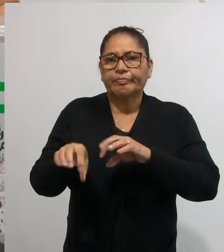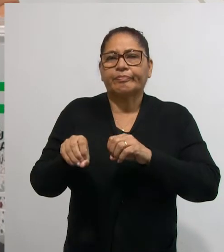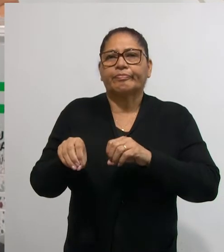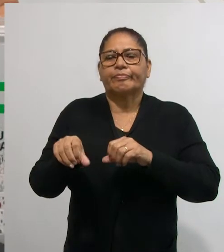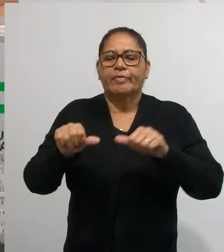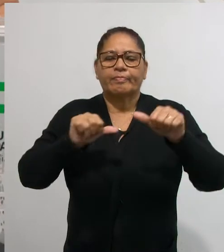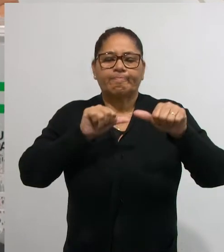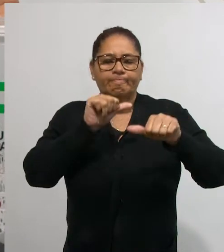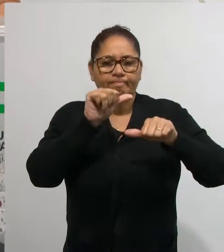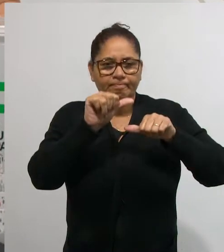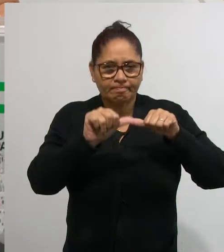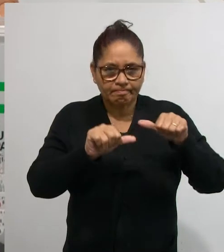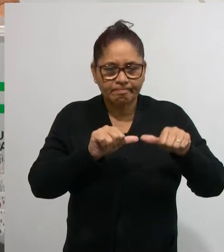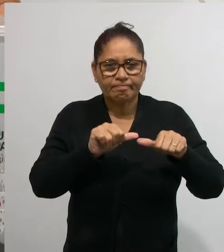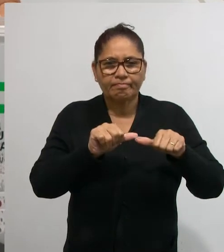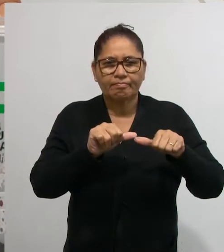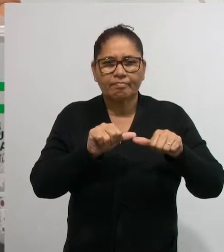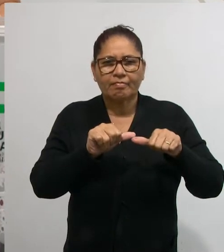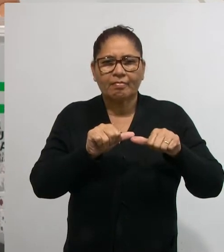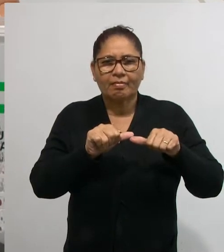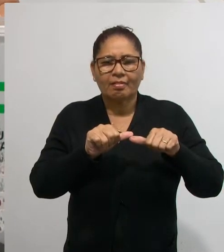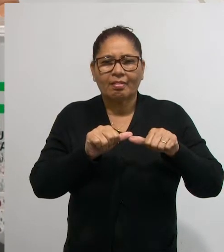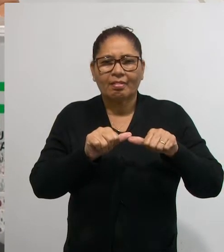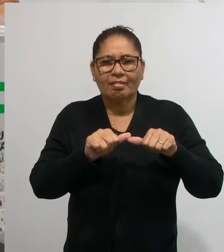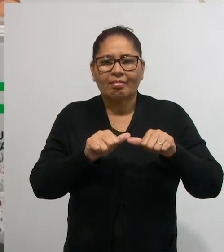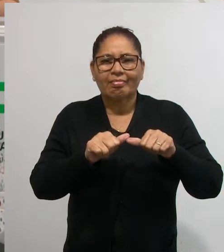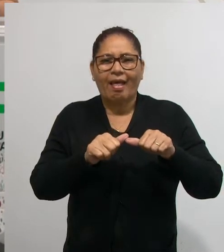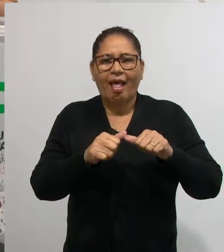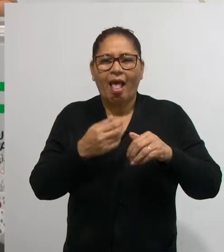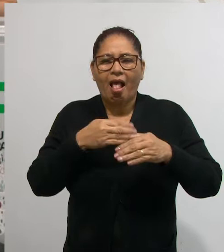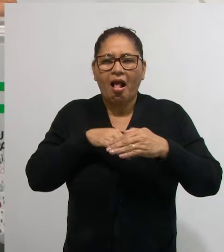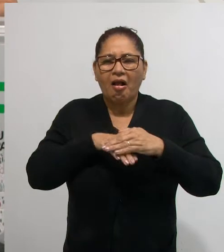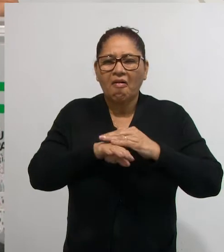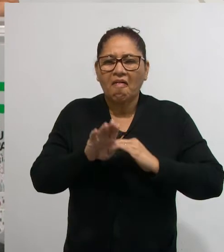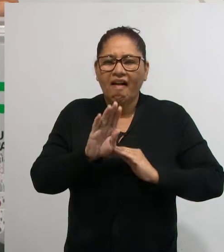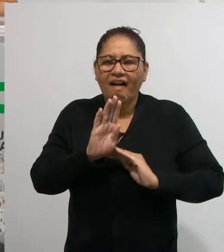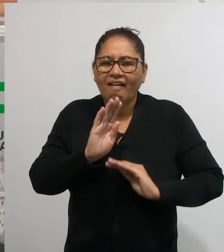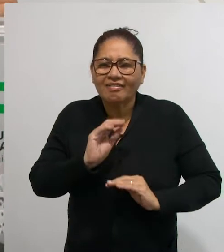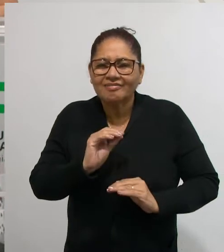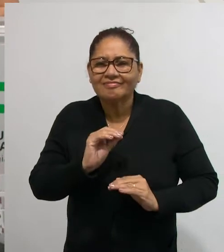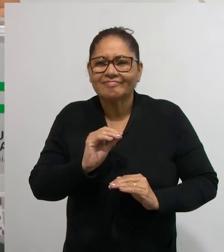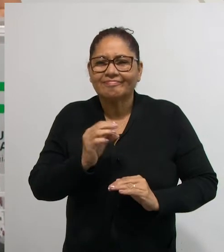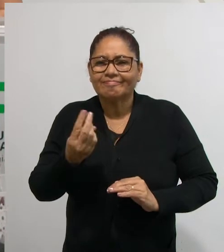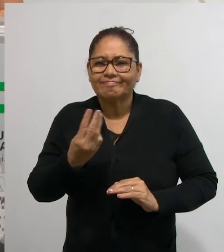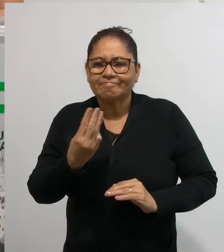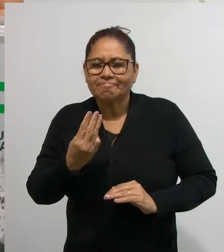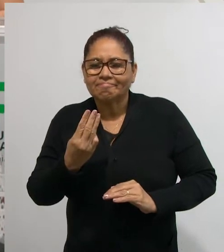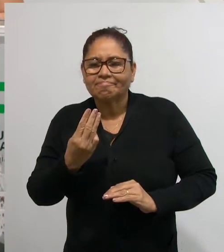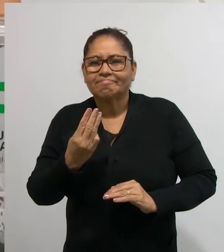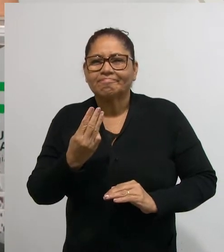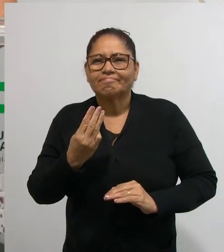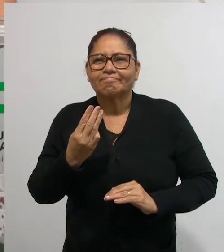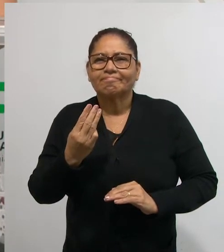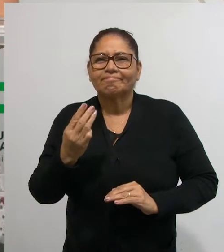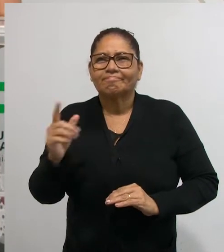é transformadora. Guardem bem essas três primeiras premissas que a gente colocou aqui no